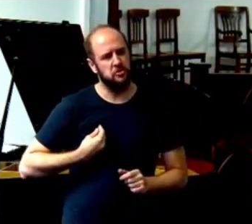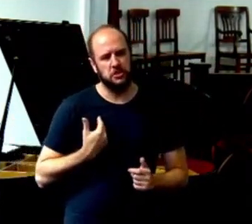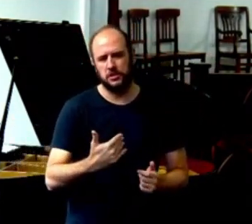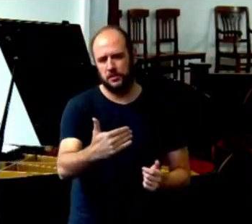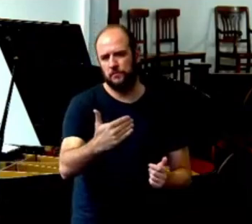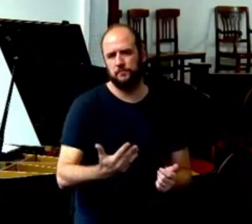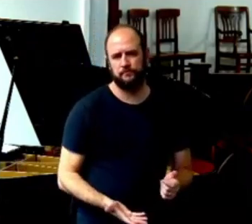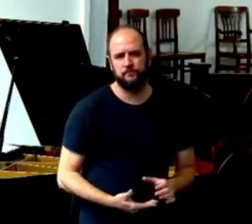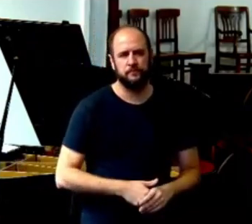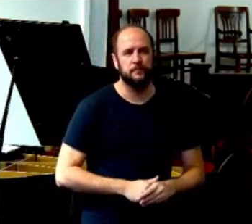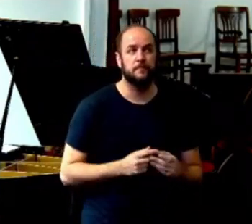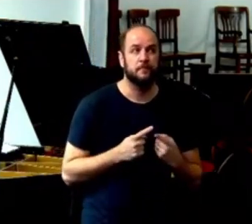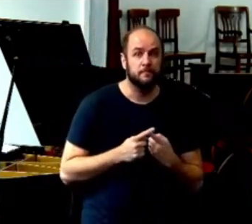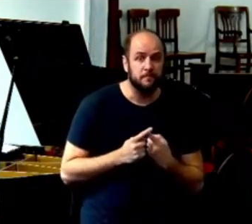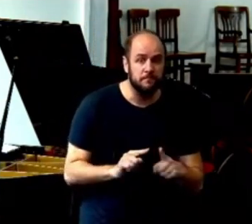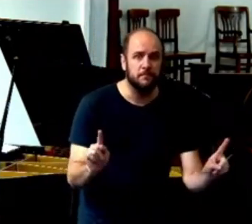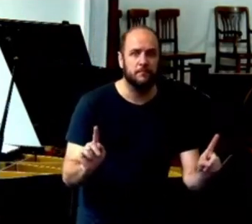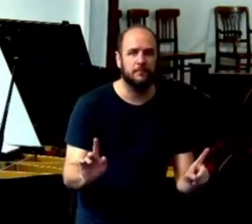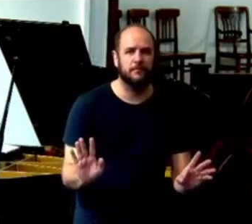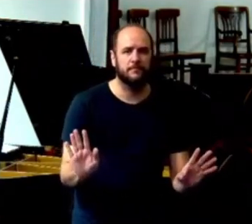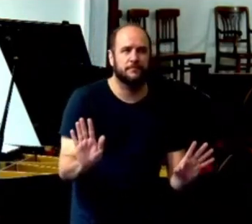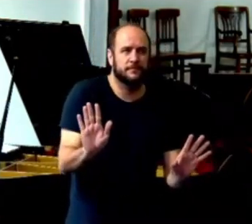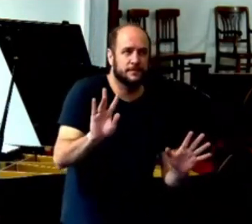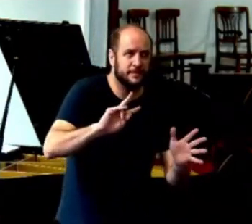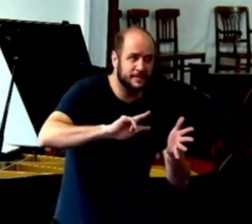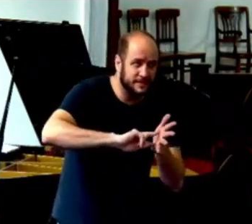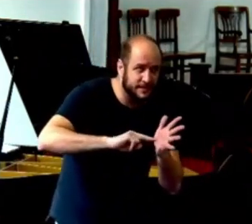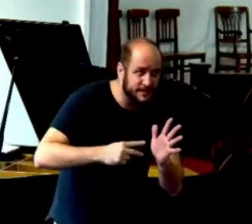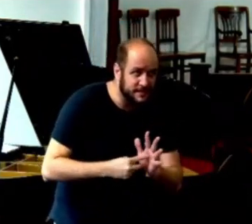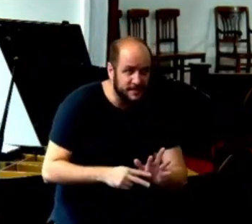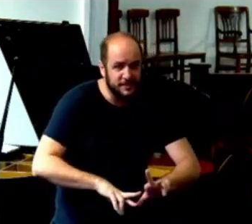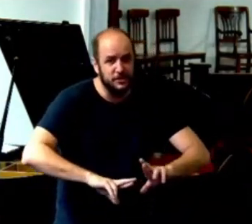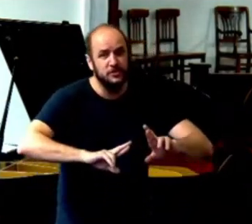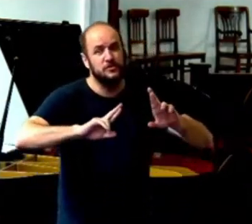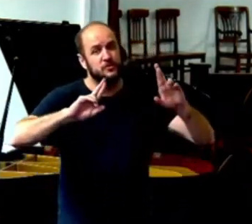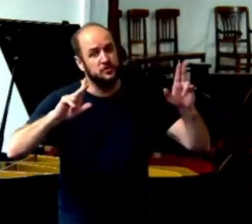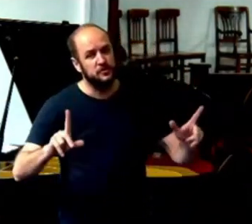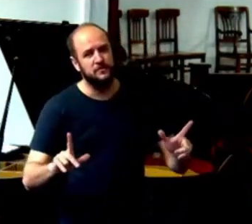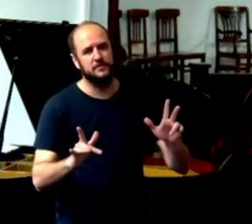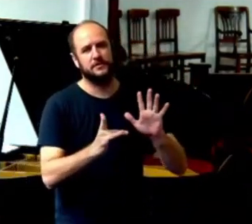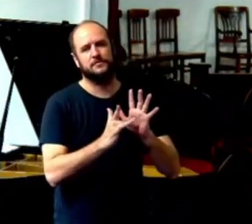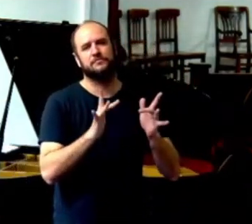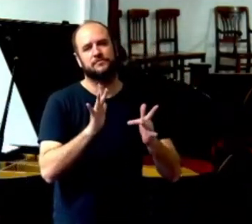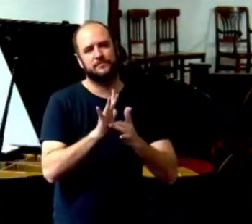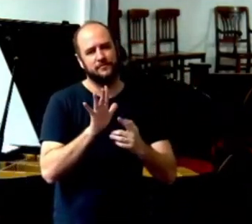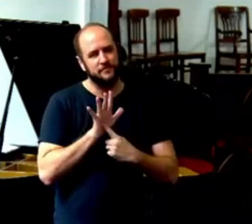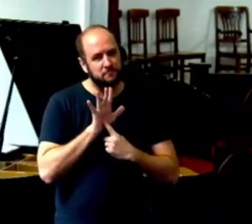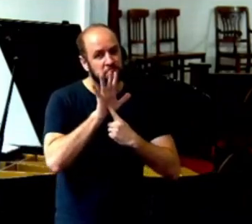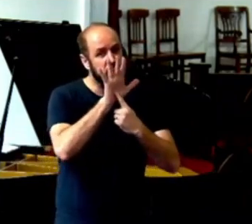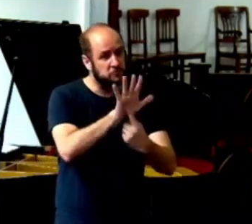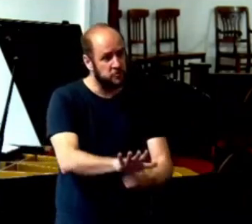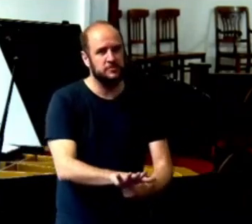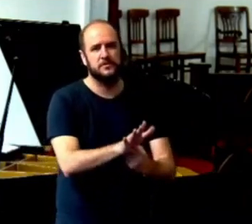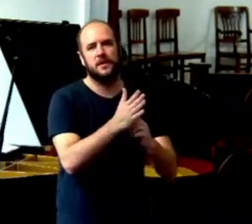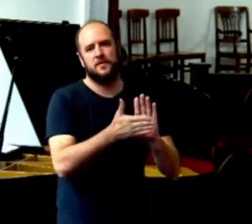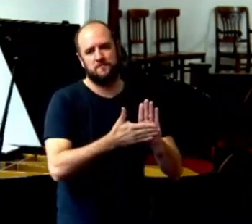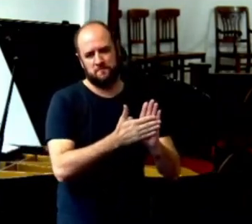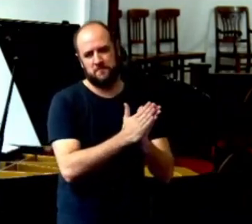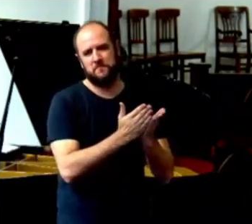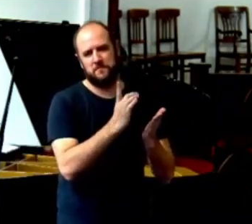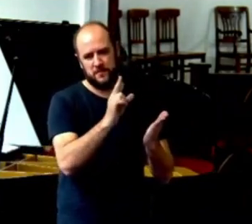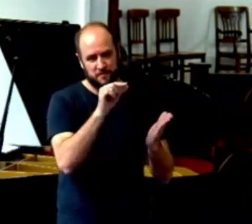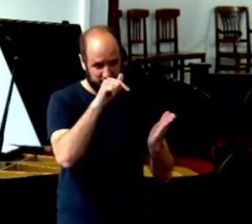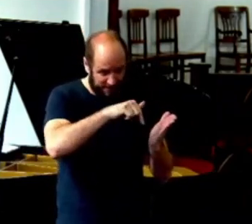viver. Mas não é este o sentido que Jesus está empregando aqui